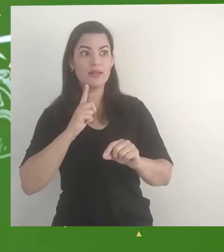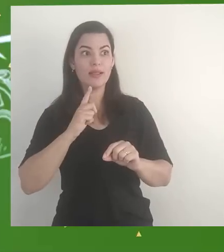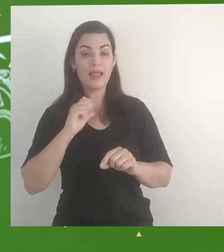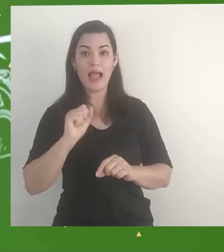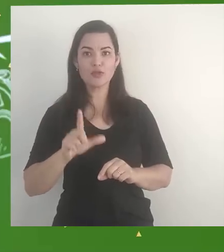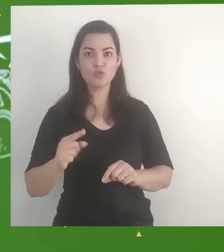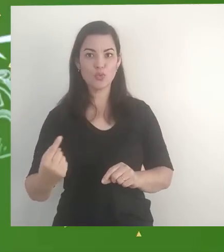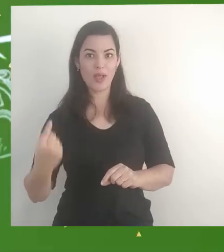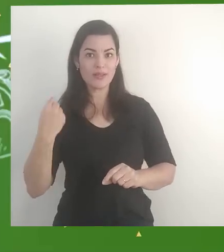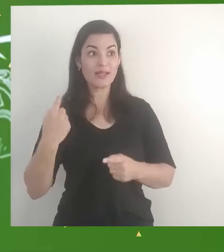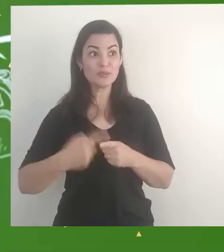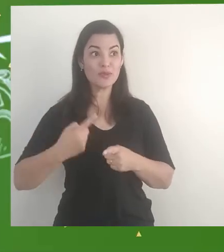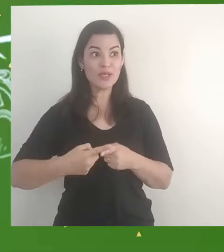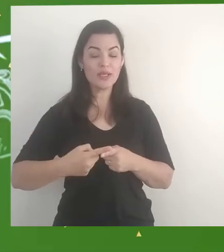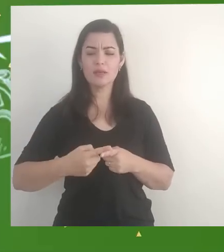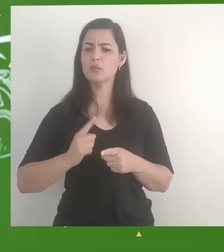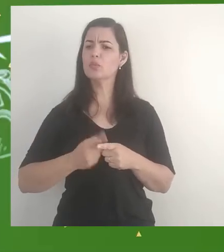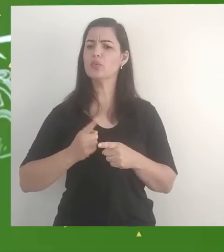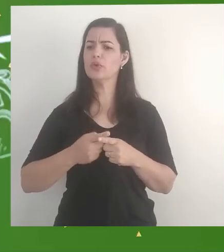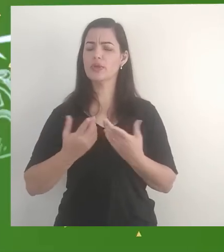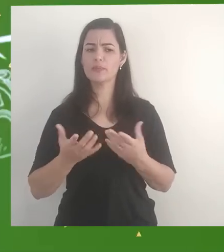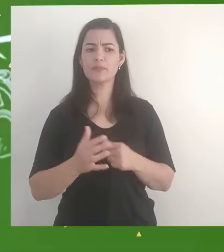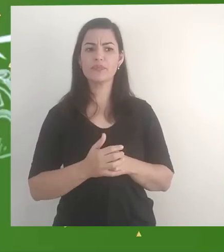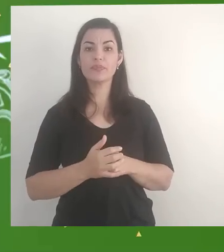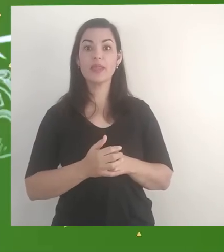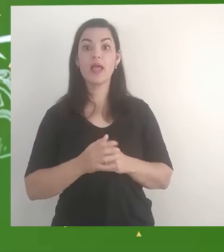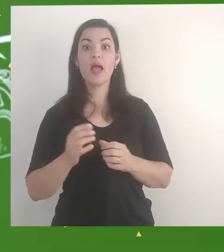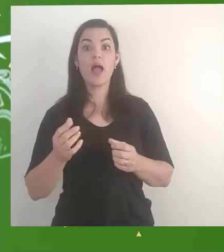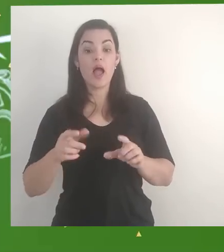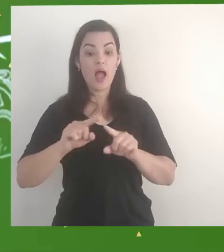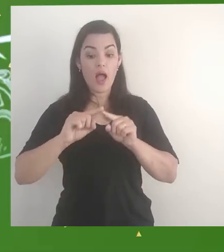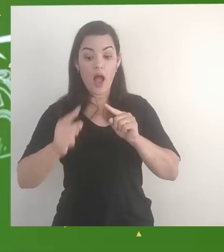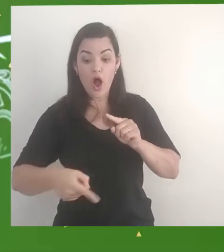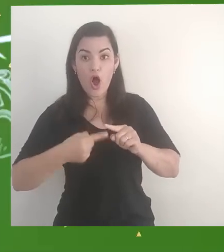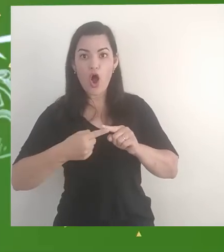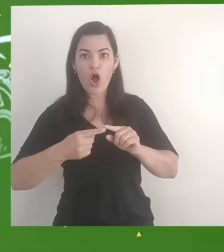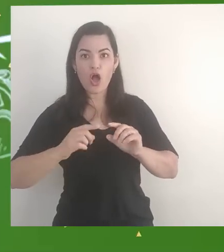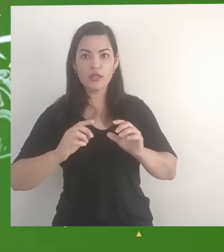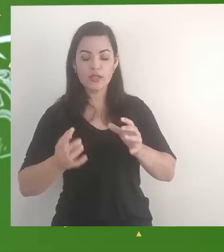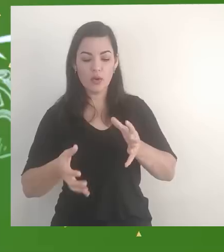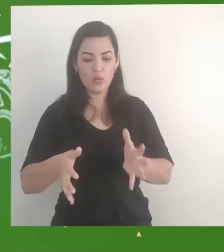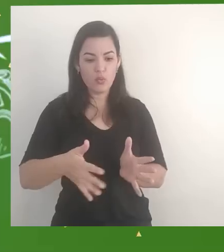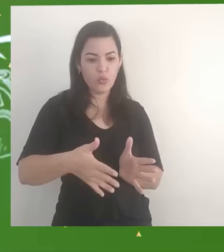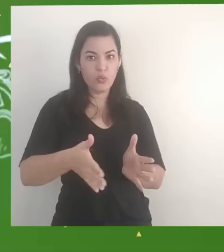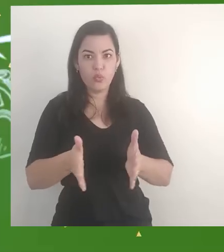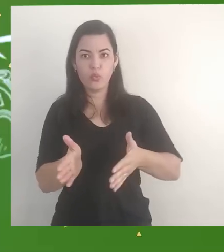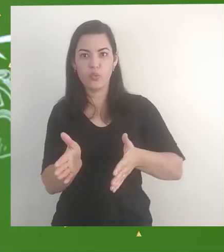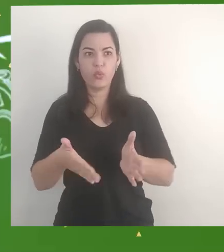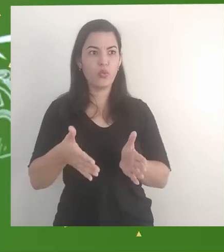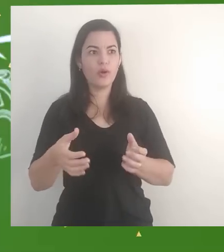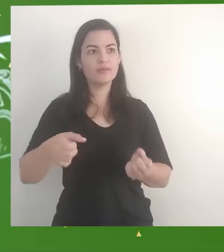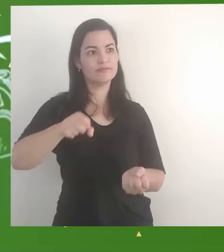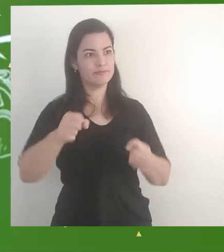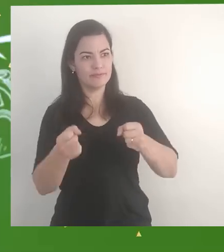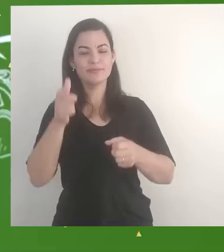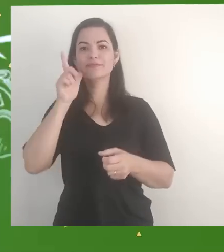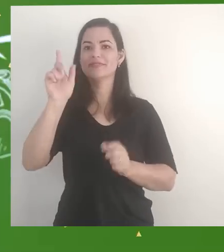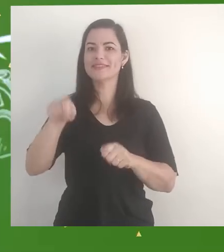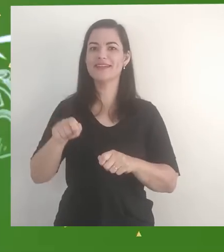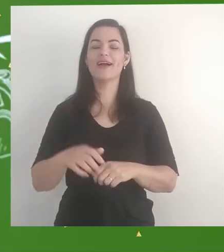quê? Pra ele conseguir virar roda. Pra virar roda?